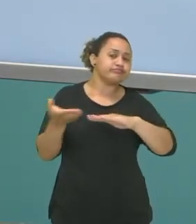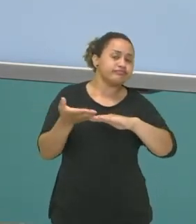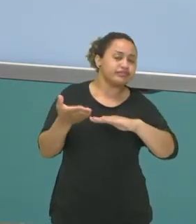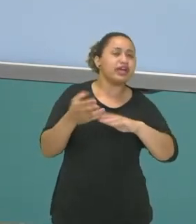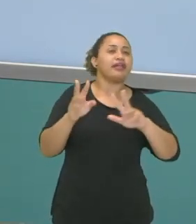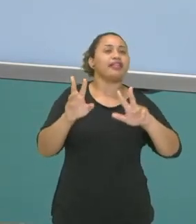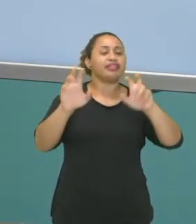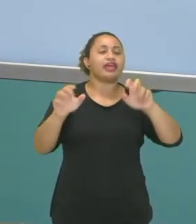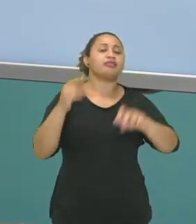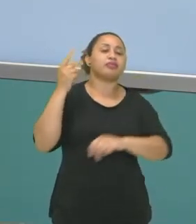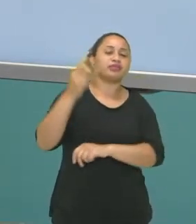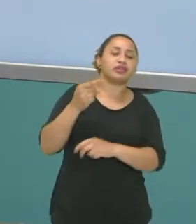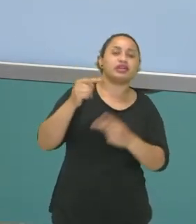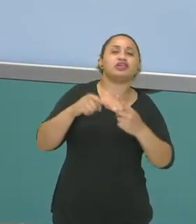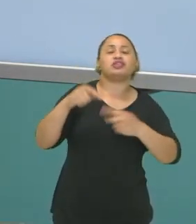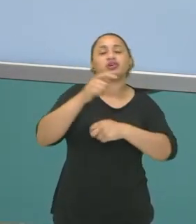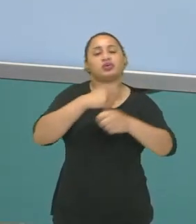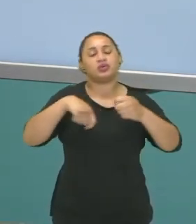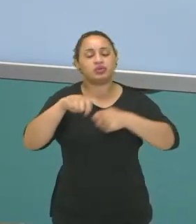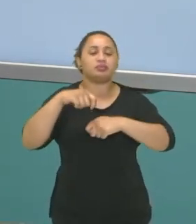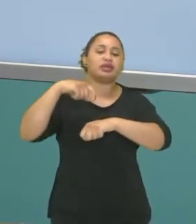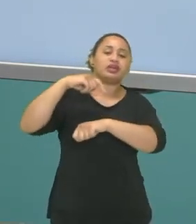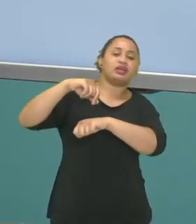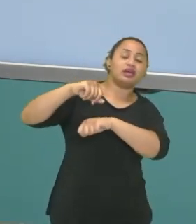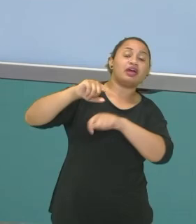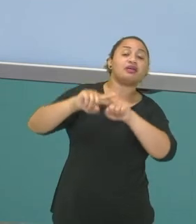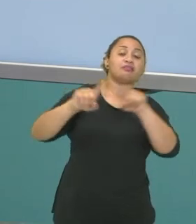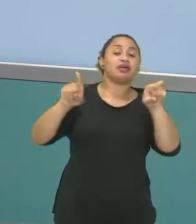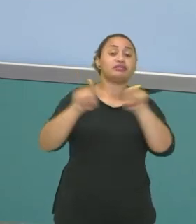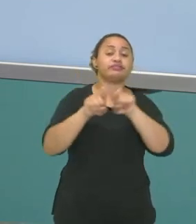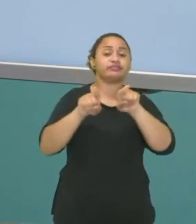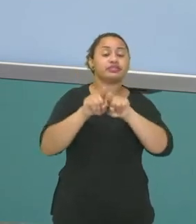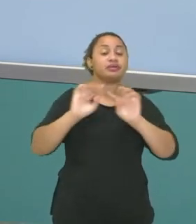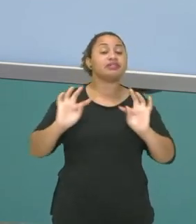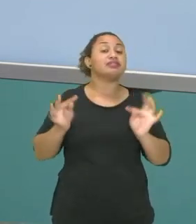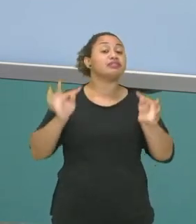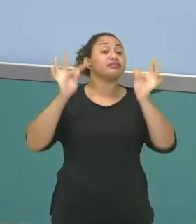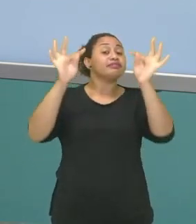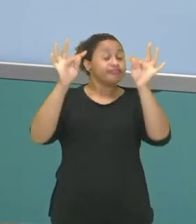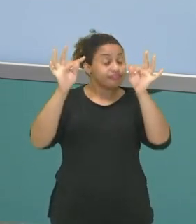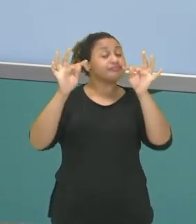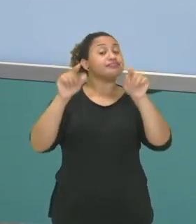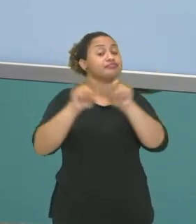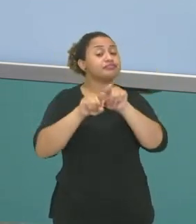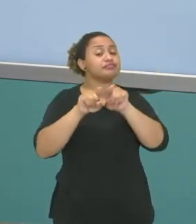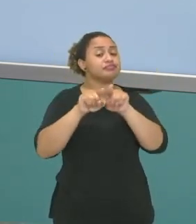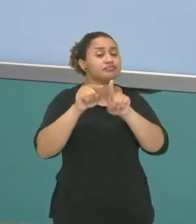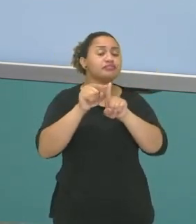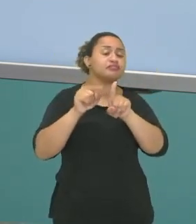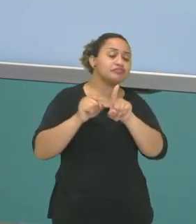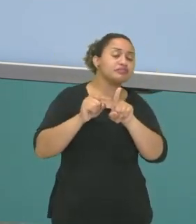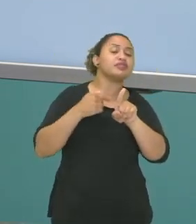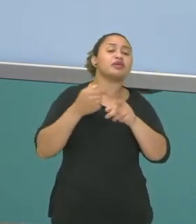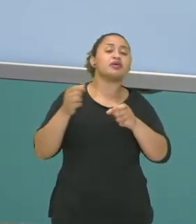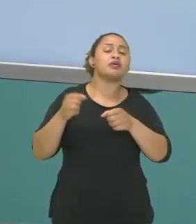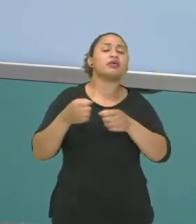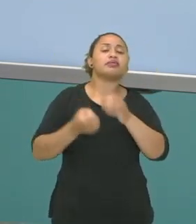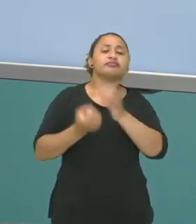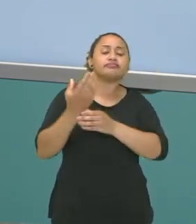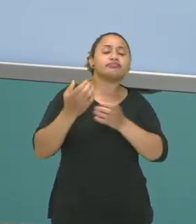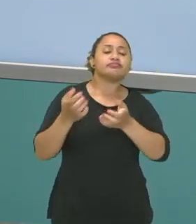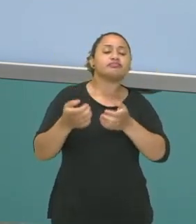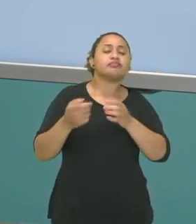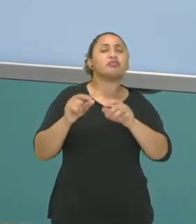da economia, do capitalismo, mas também das tecnologias e dos meios de produção, tanto